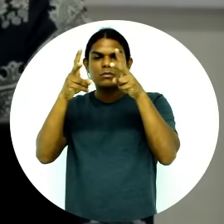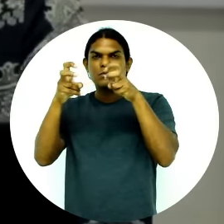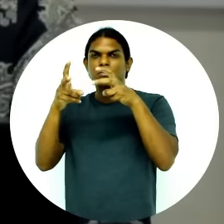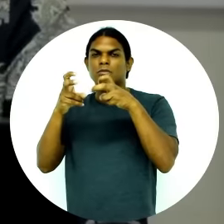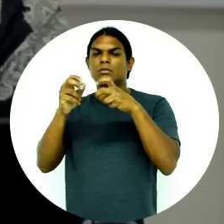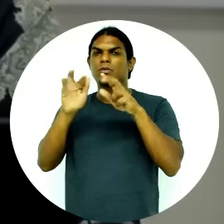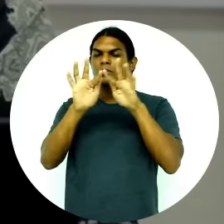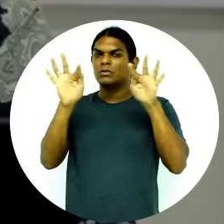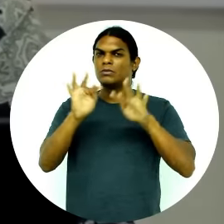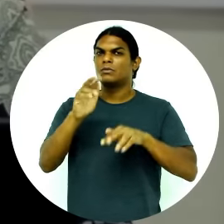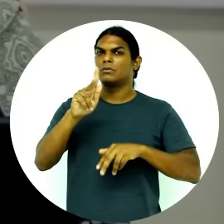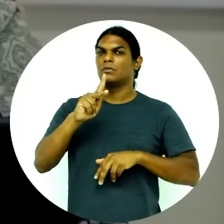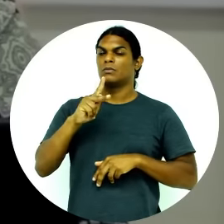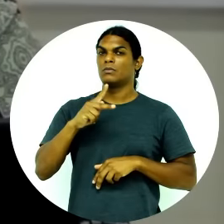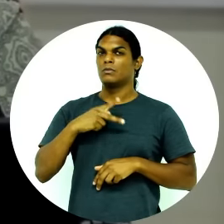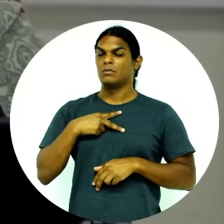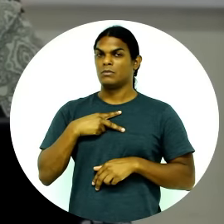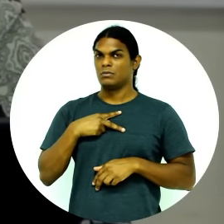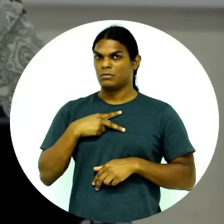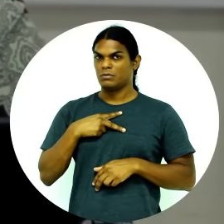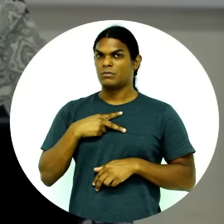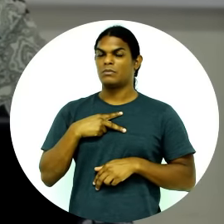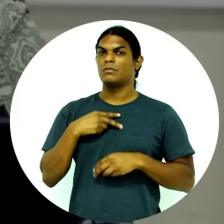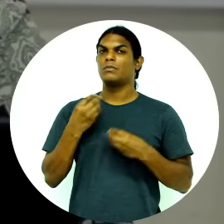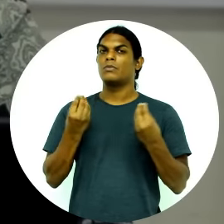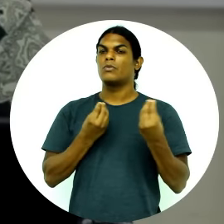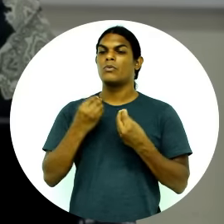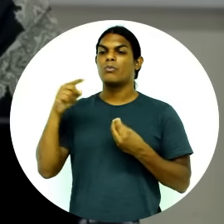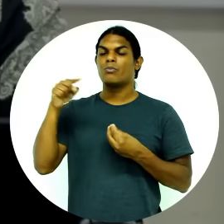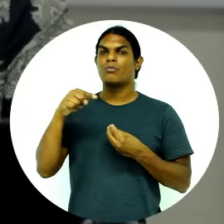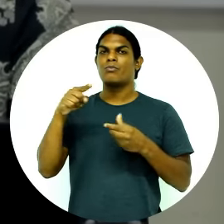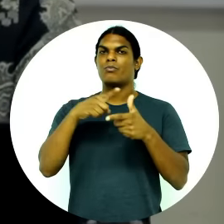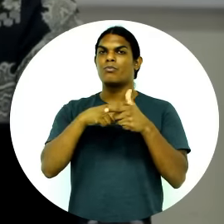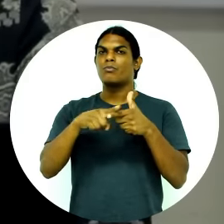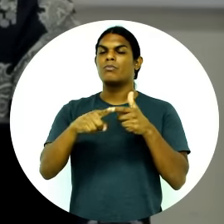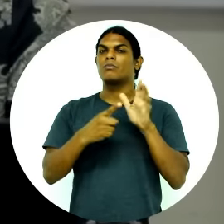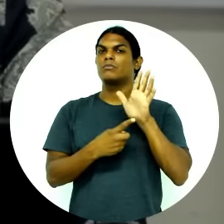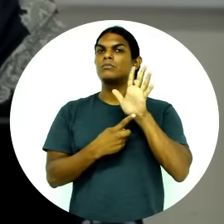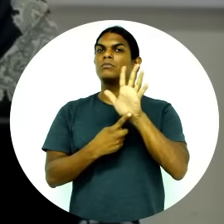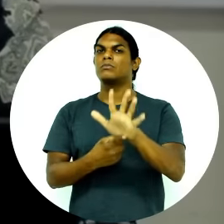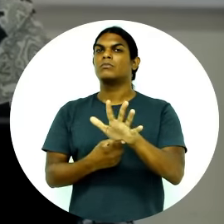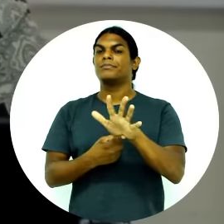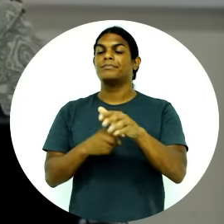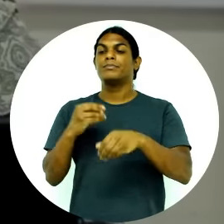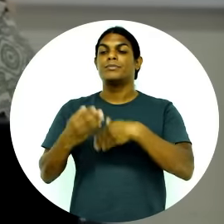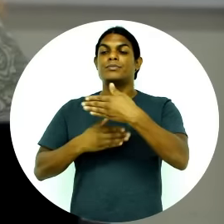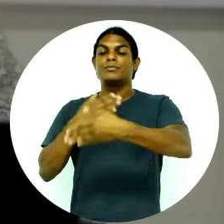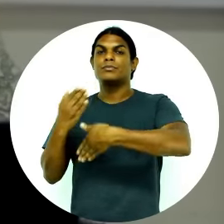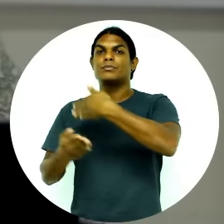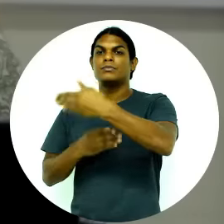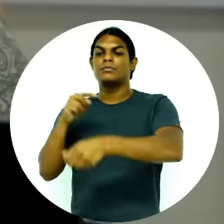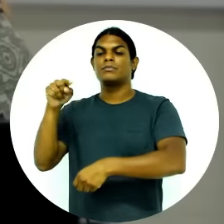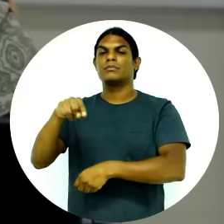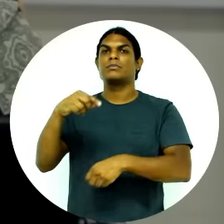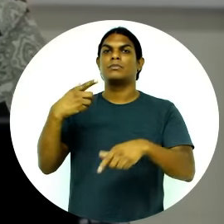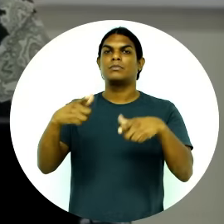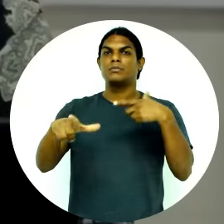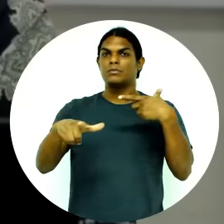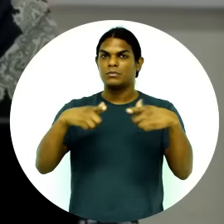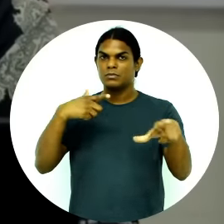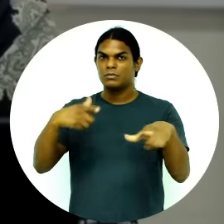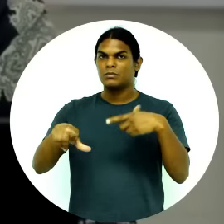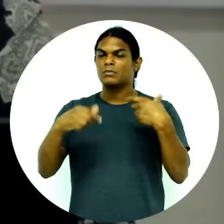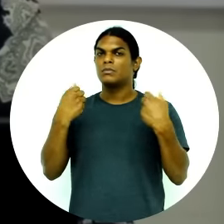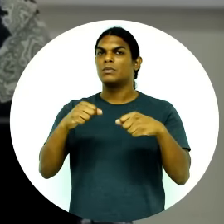diferenças individuais de comportamento em situação de trabalho. É necessário considerar que a maneira pessoal pela qual